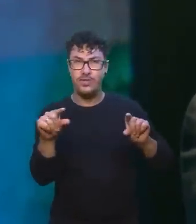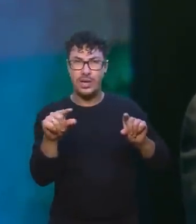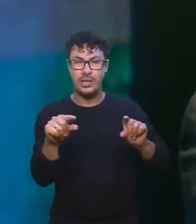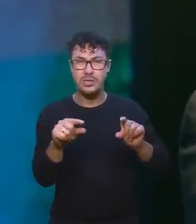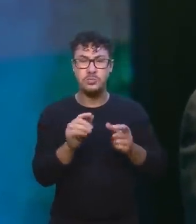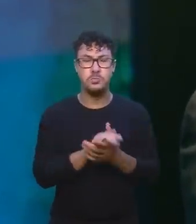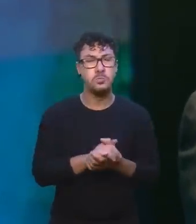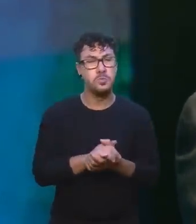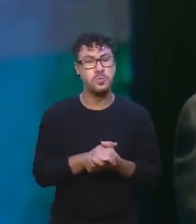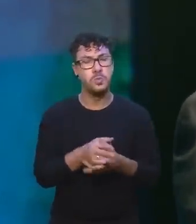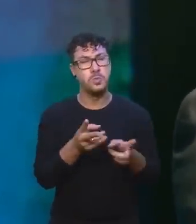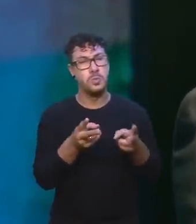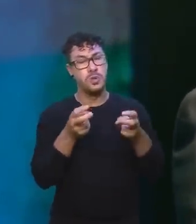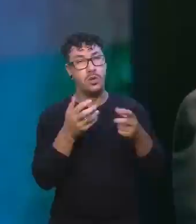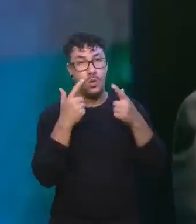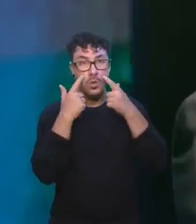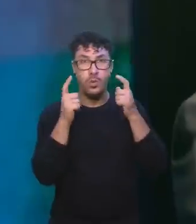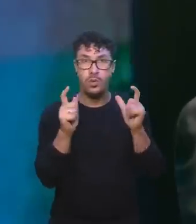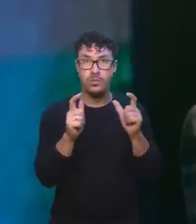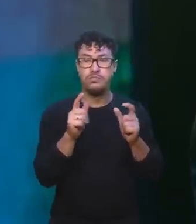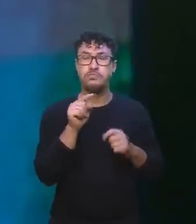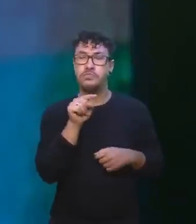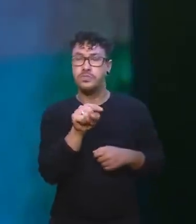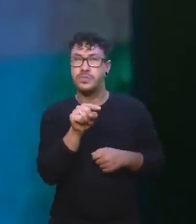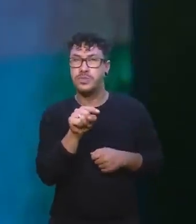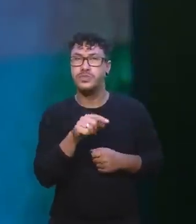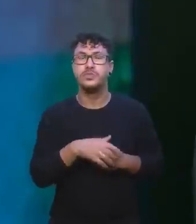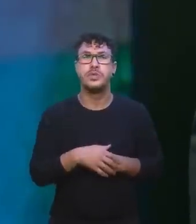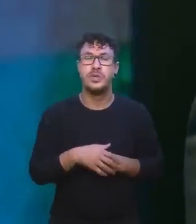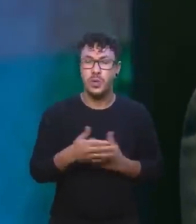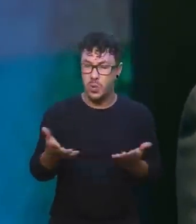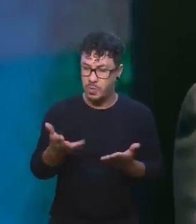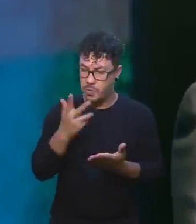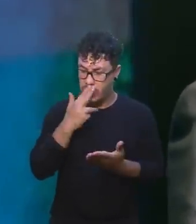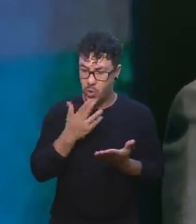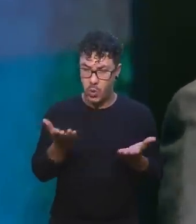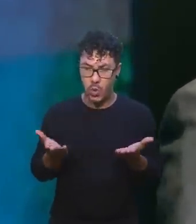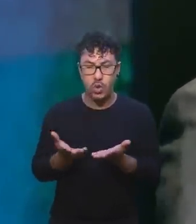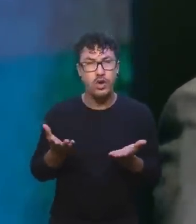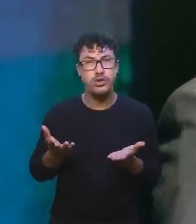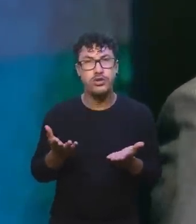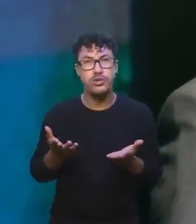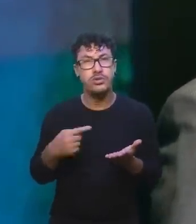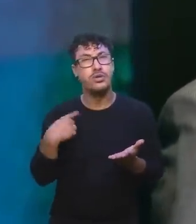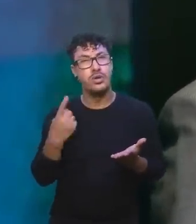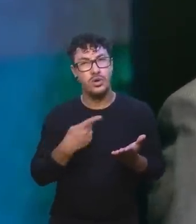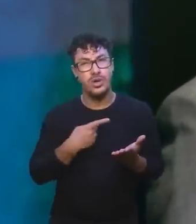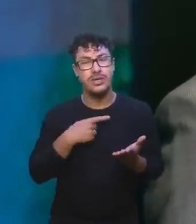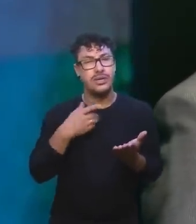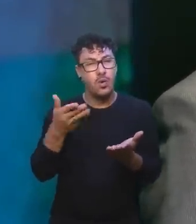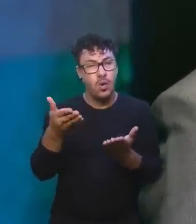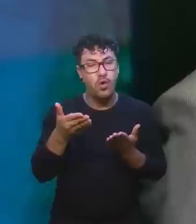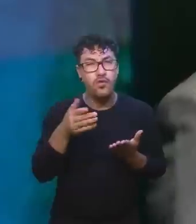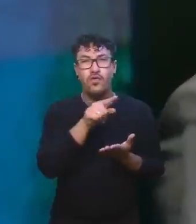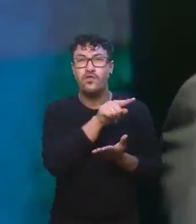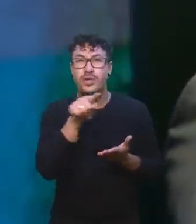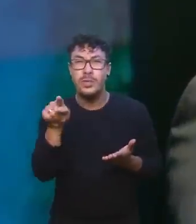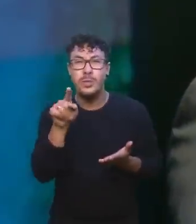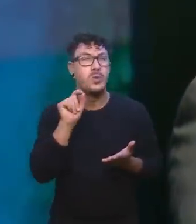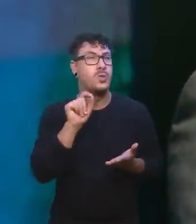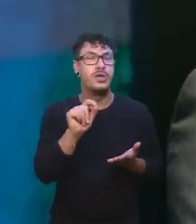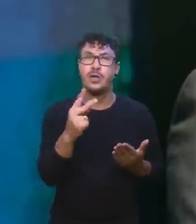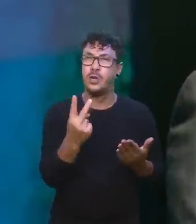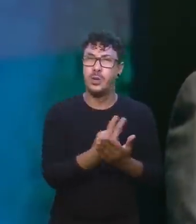aqui é realmente, nos chama a atenção nesses tempos atuais. É o que nós estamos sendo convidados a ser diante